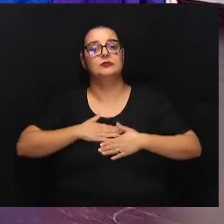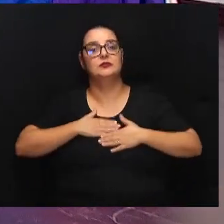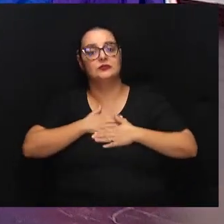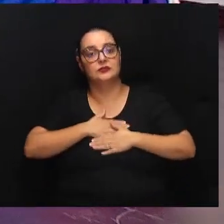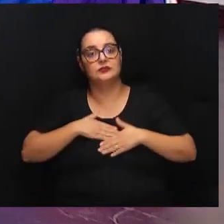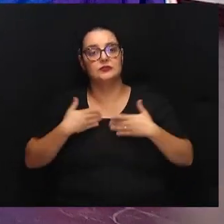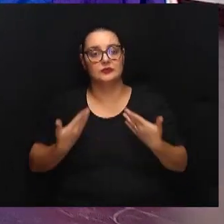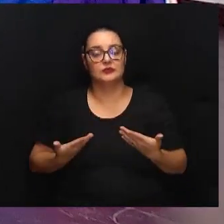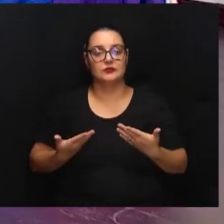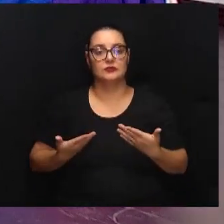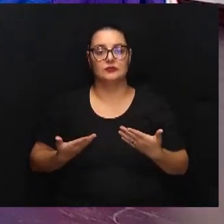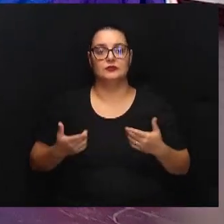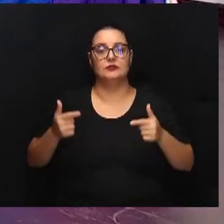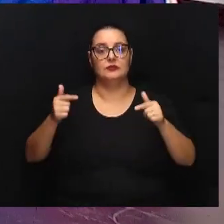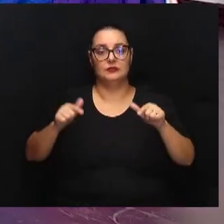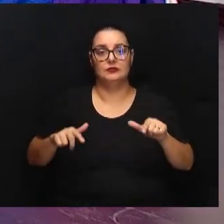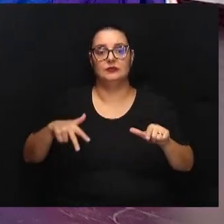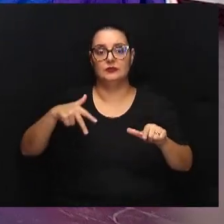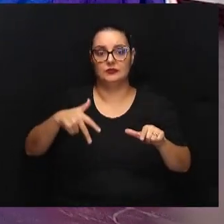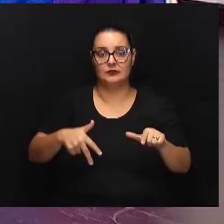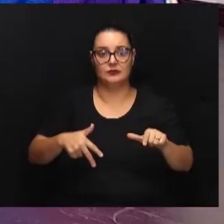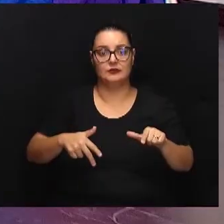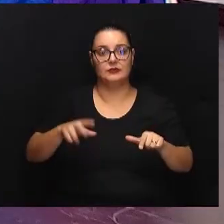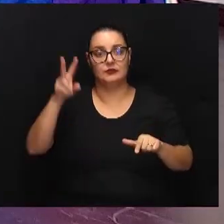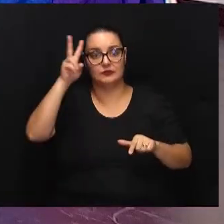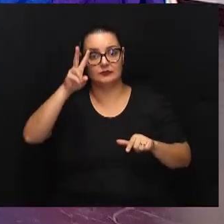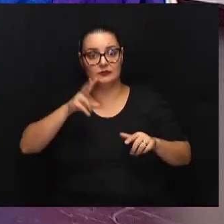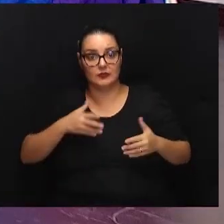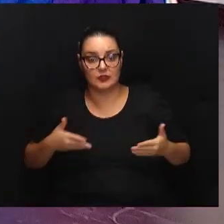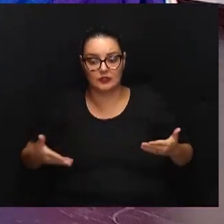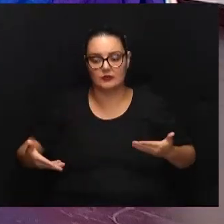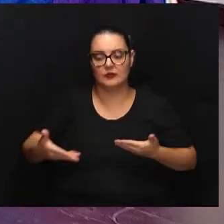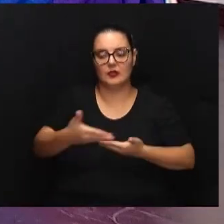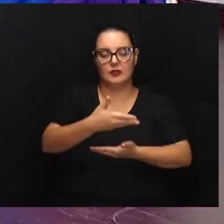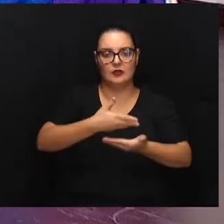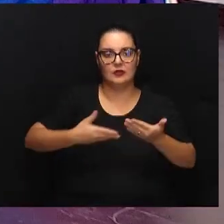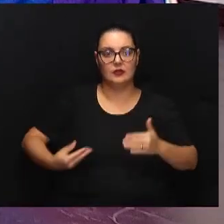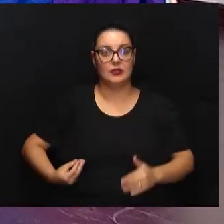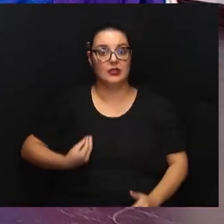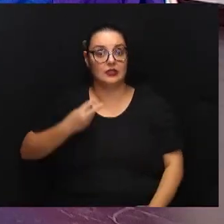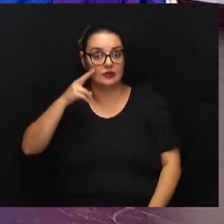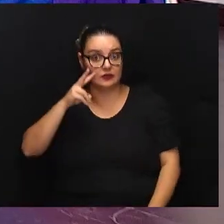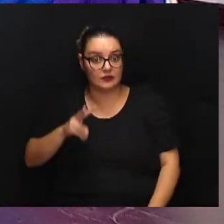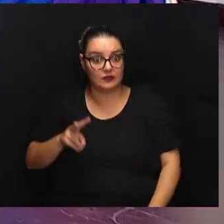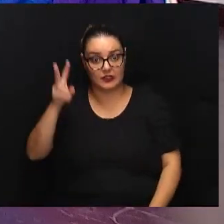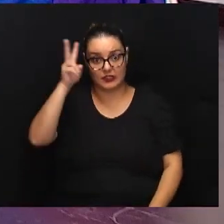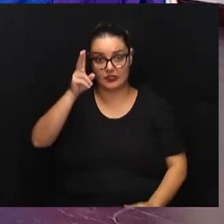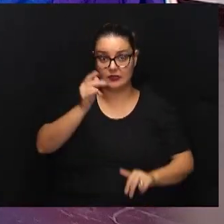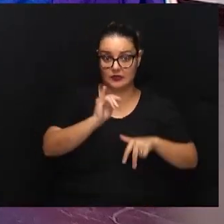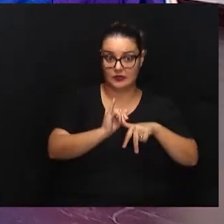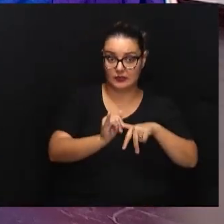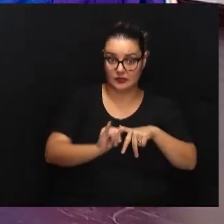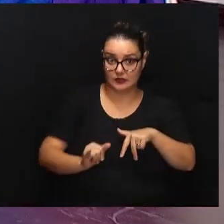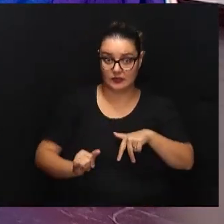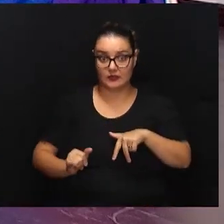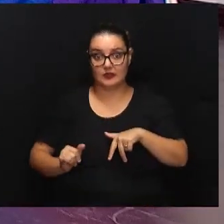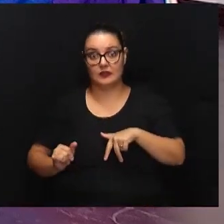de história e vivenciando essas histórias contadas, performadas, enfim. Estava